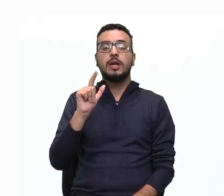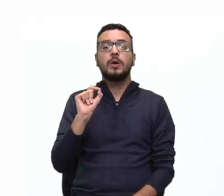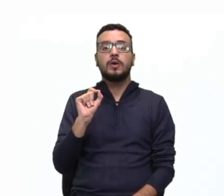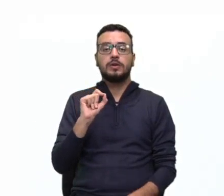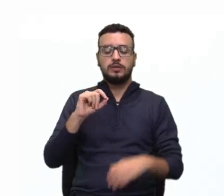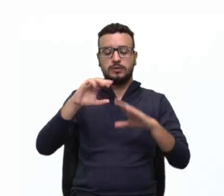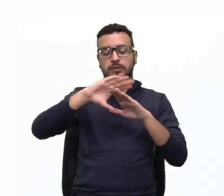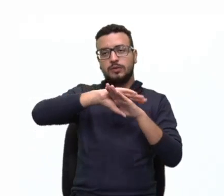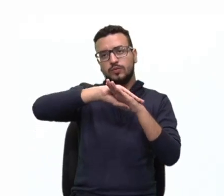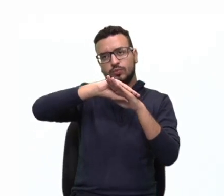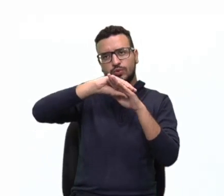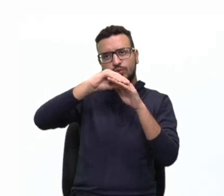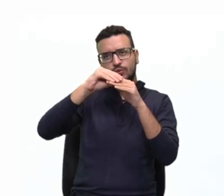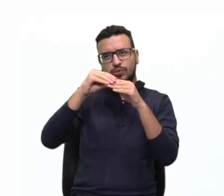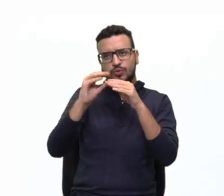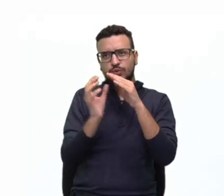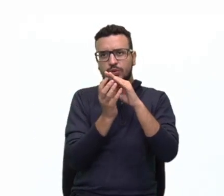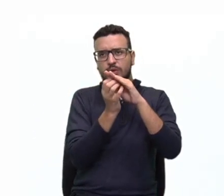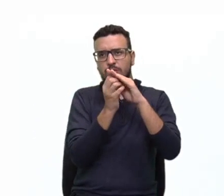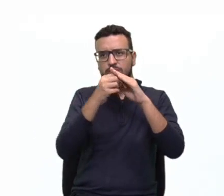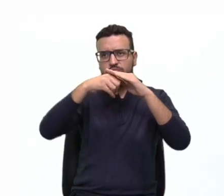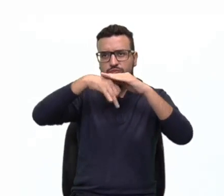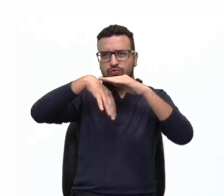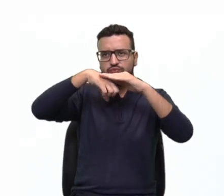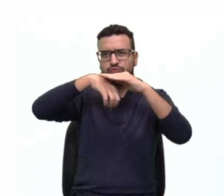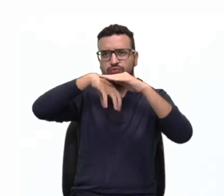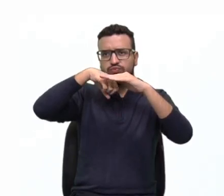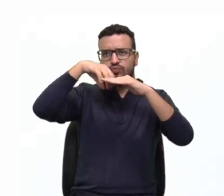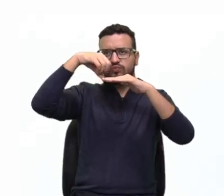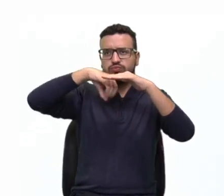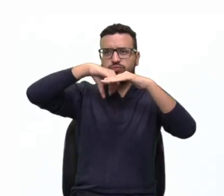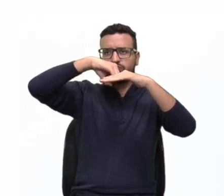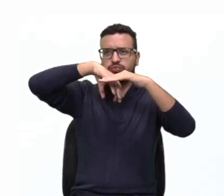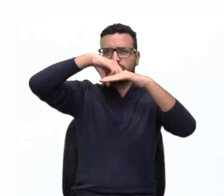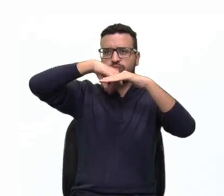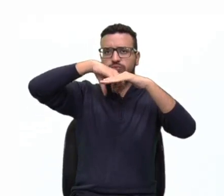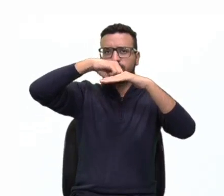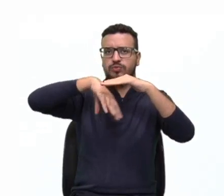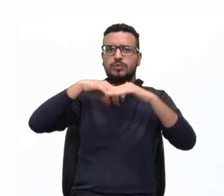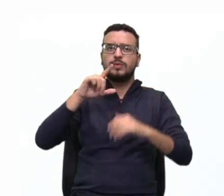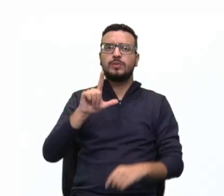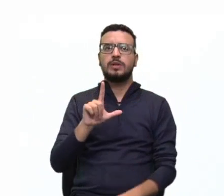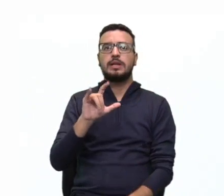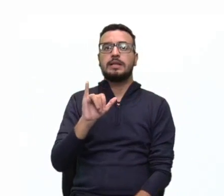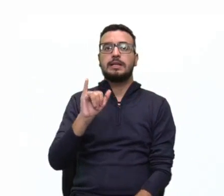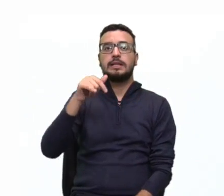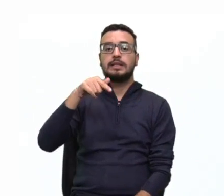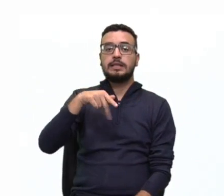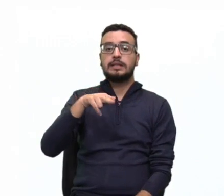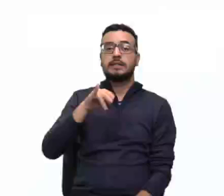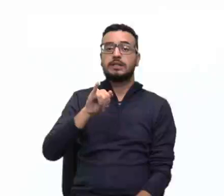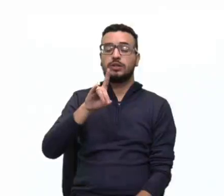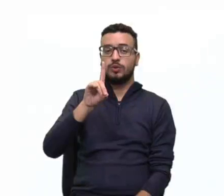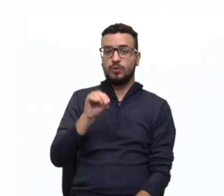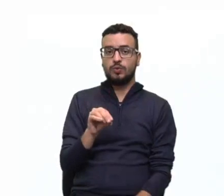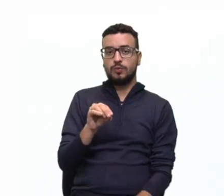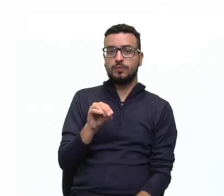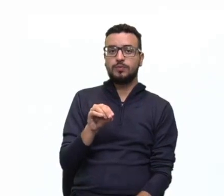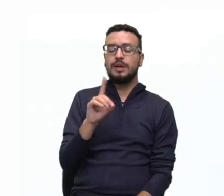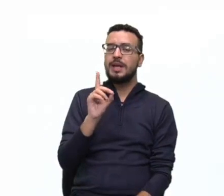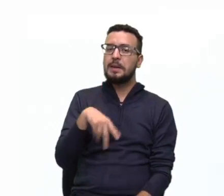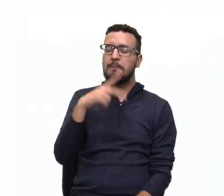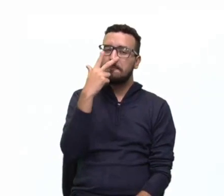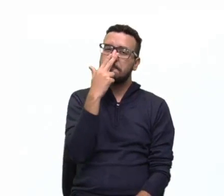sinovial. Tá? Esse líquido sinovial, ele é um líquido semelhante a uma clara